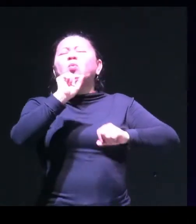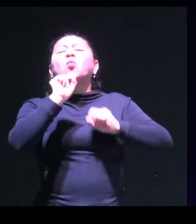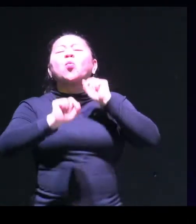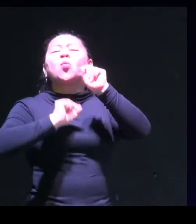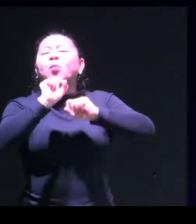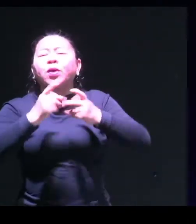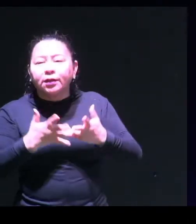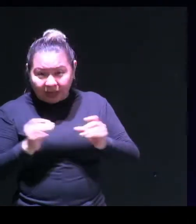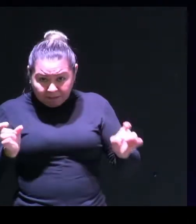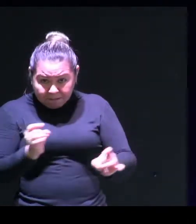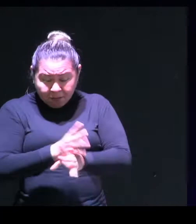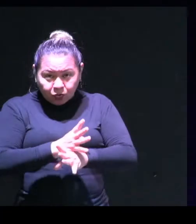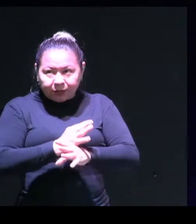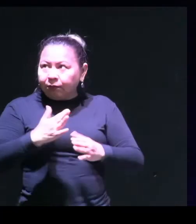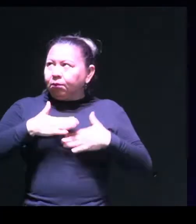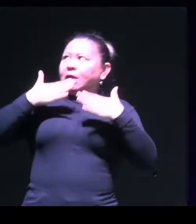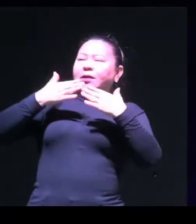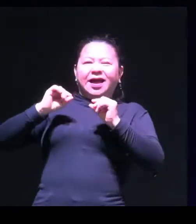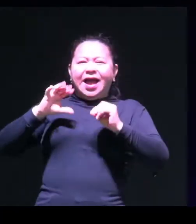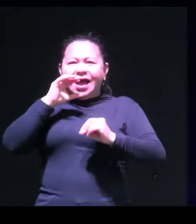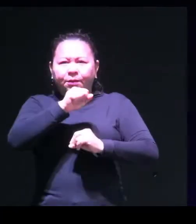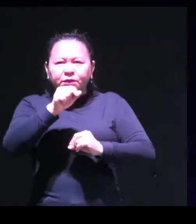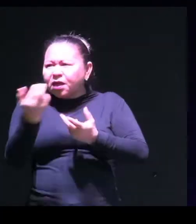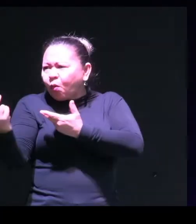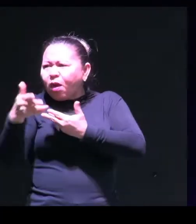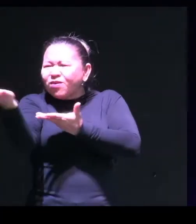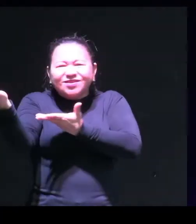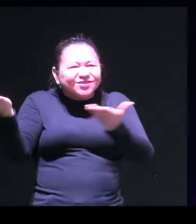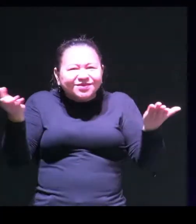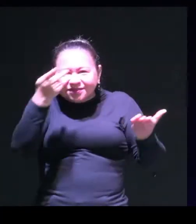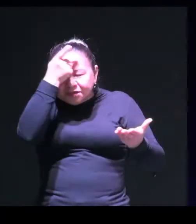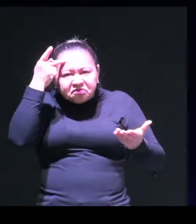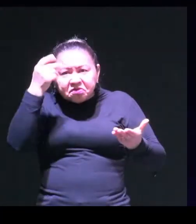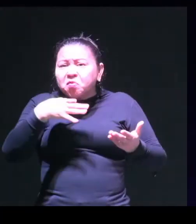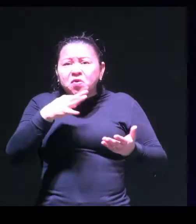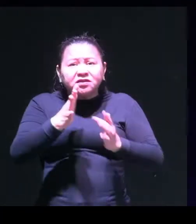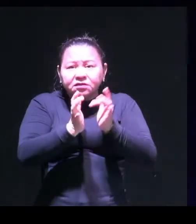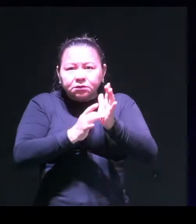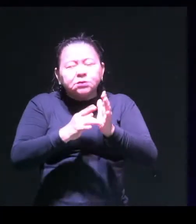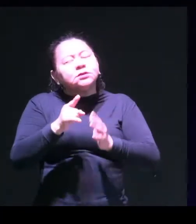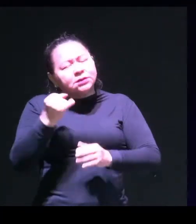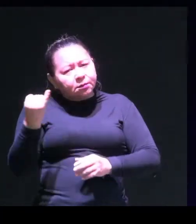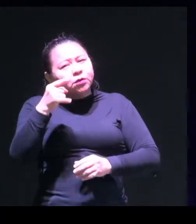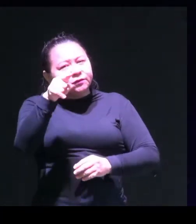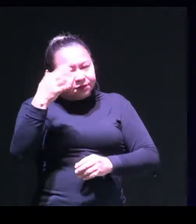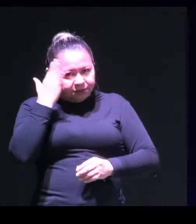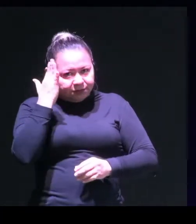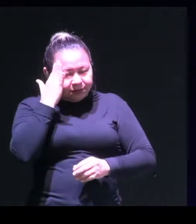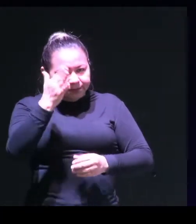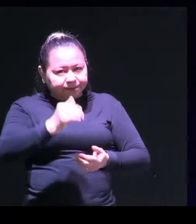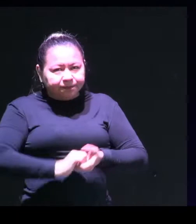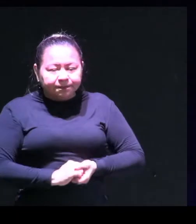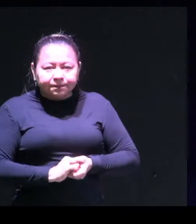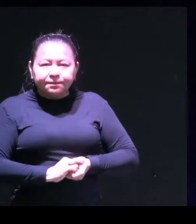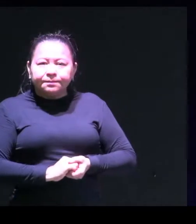está preparado para não ser pego de surpresa como os demais? Isso é muito importante.